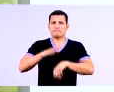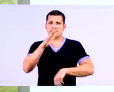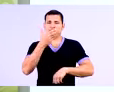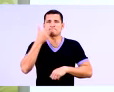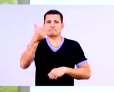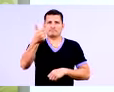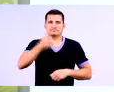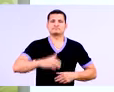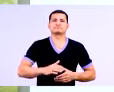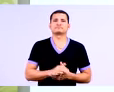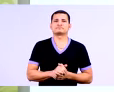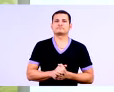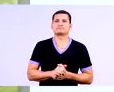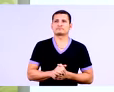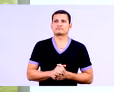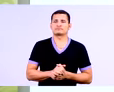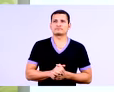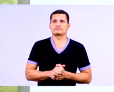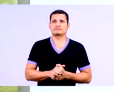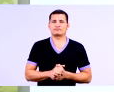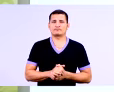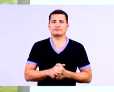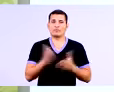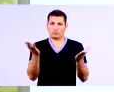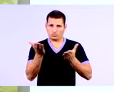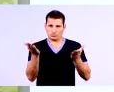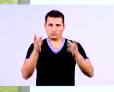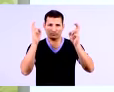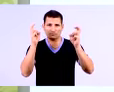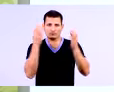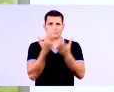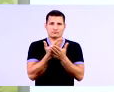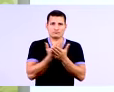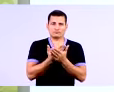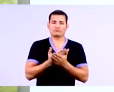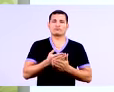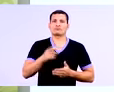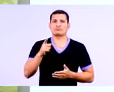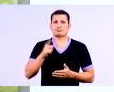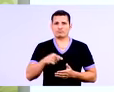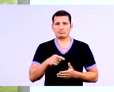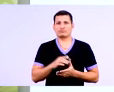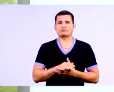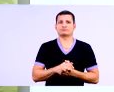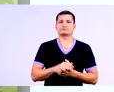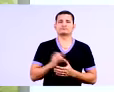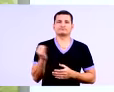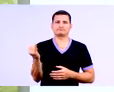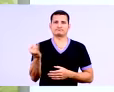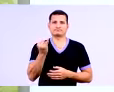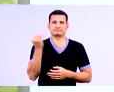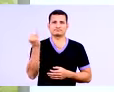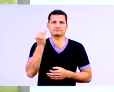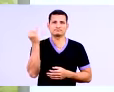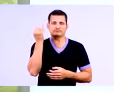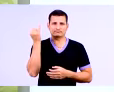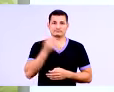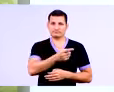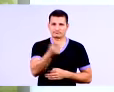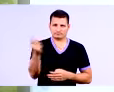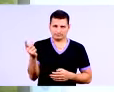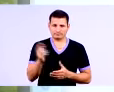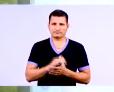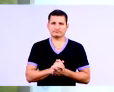Isso, professor. Esses tópicos que nós estudaremos hoje são, sem dúvida, de muita importância para vocês,